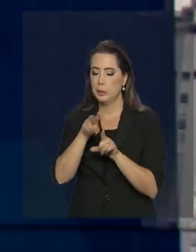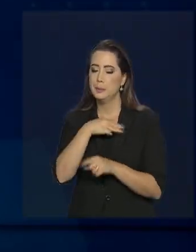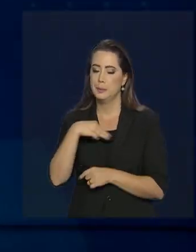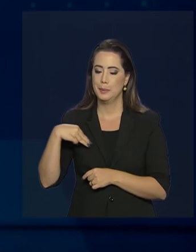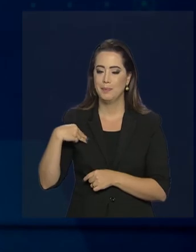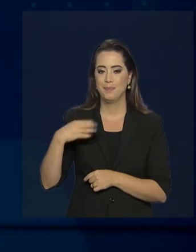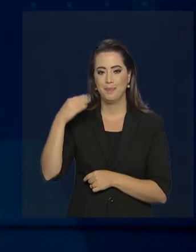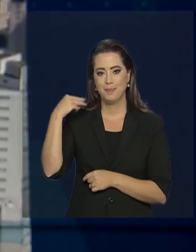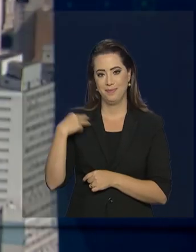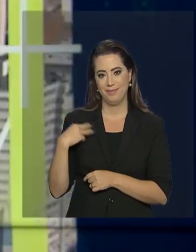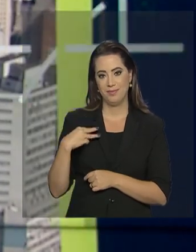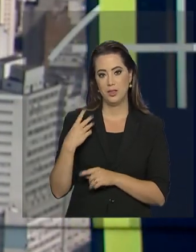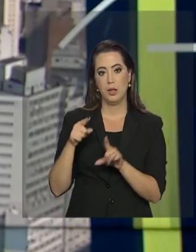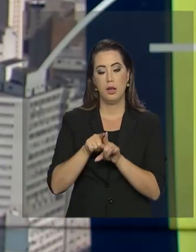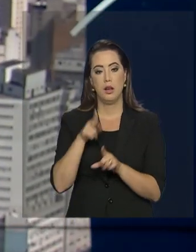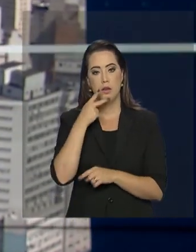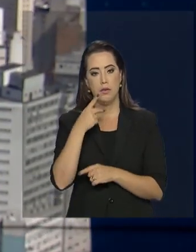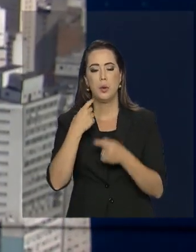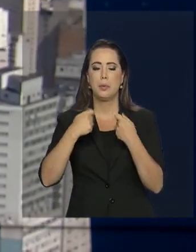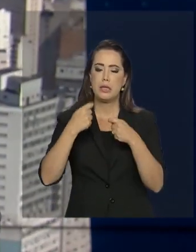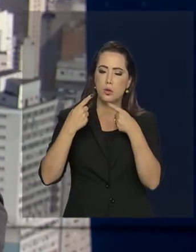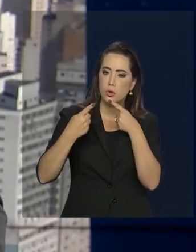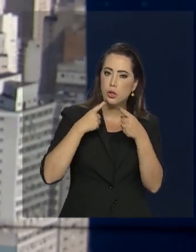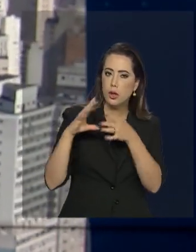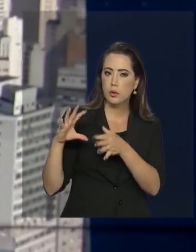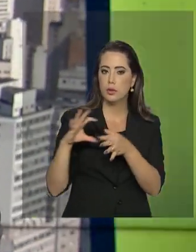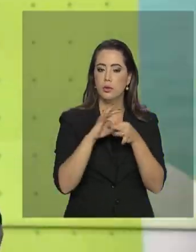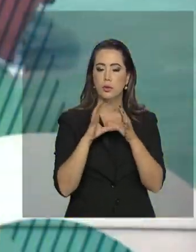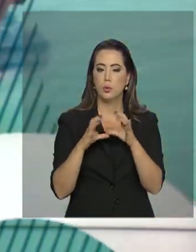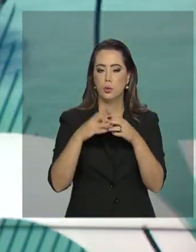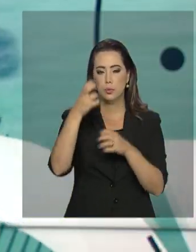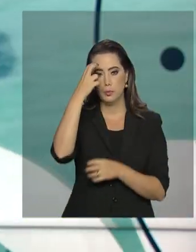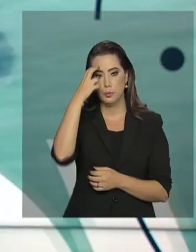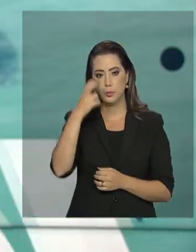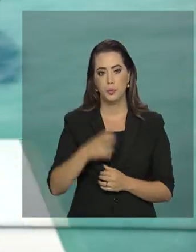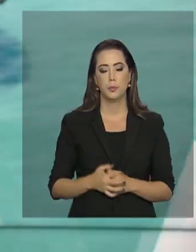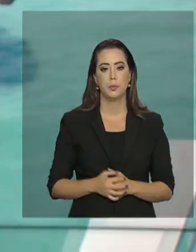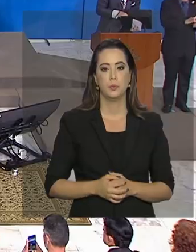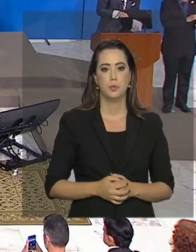Primeira Dama, ela defendeu o diálogo e a união do setor cultural.